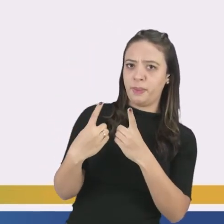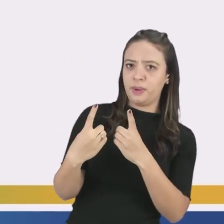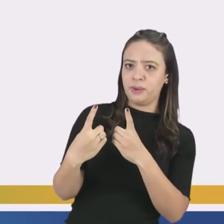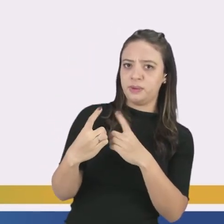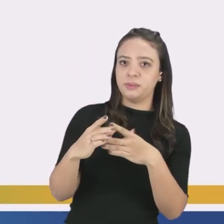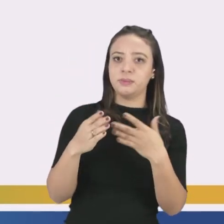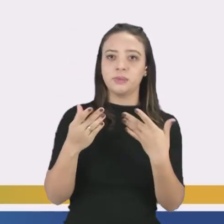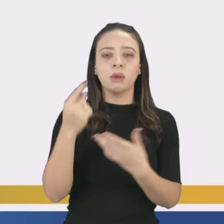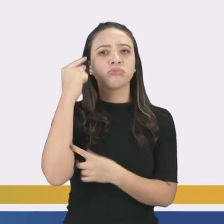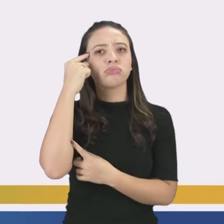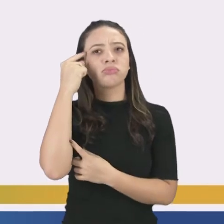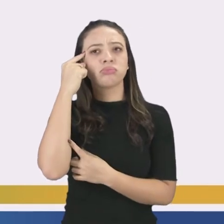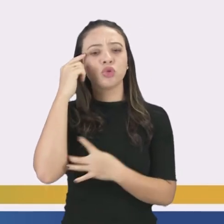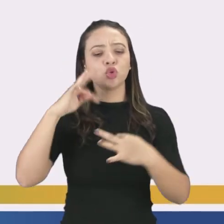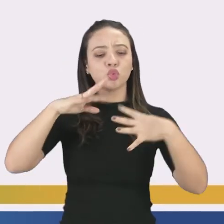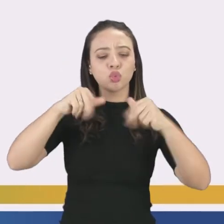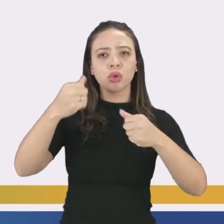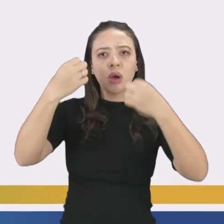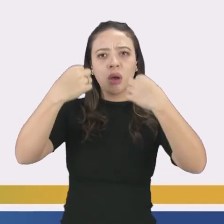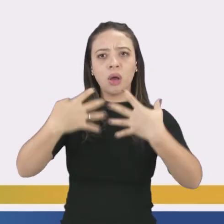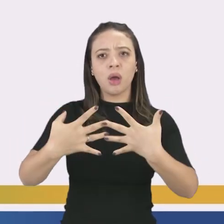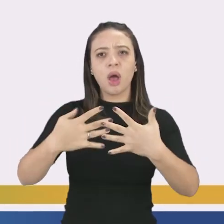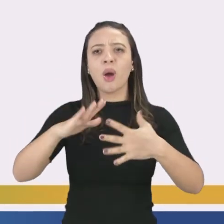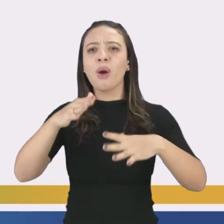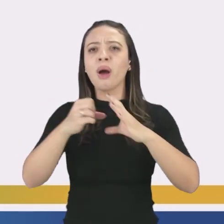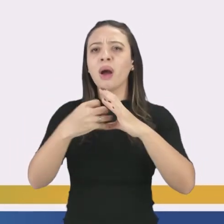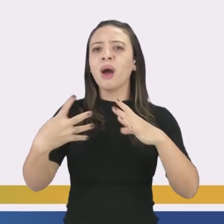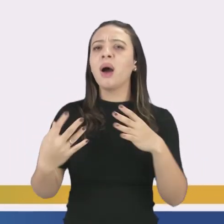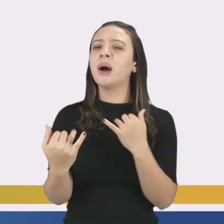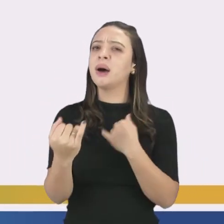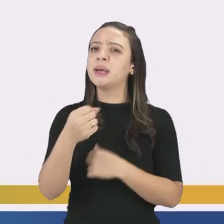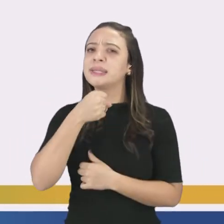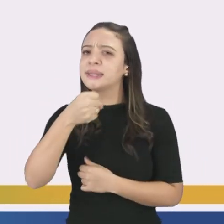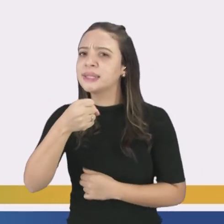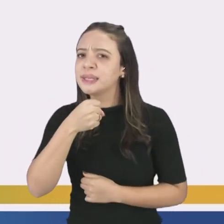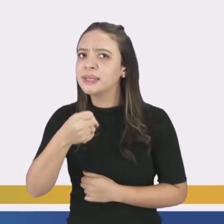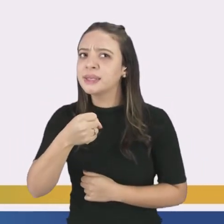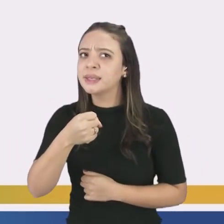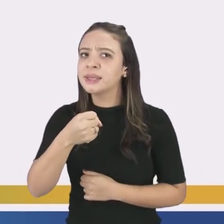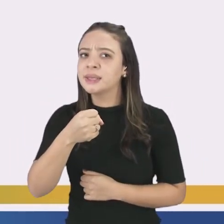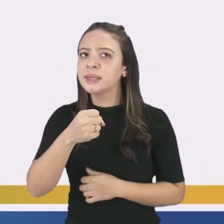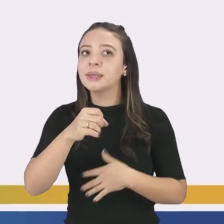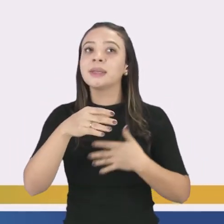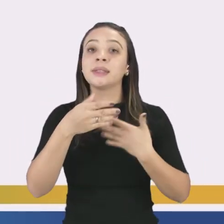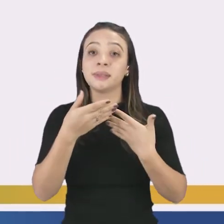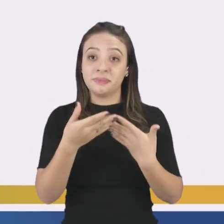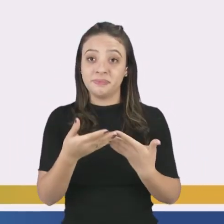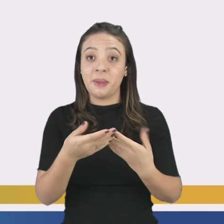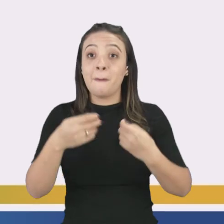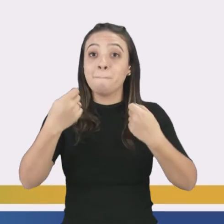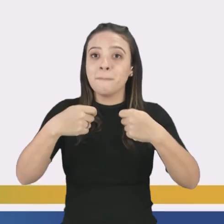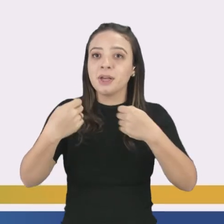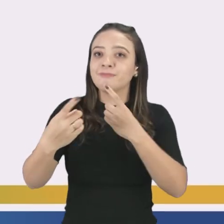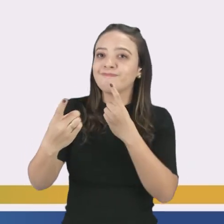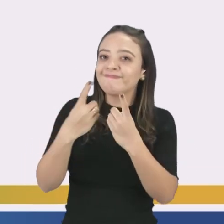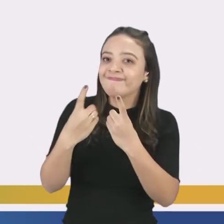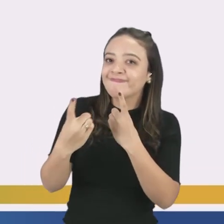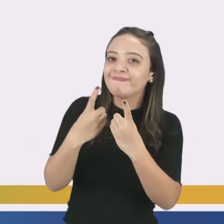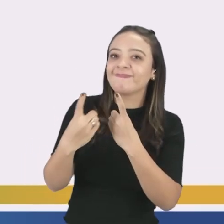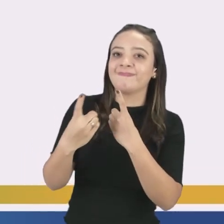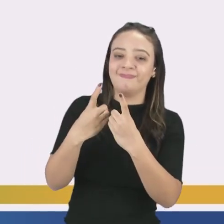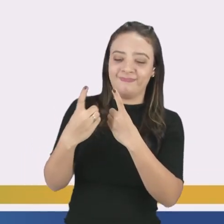Vamos lá? Pensar no que eu disse? Qual é a característica da entrevista? Ela requer o dialogismo, a questão